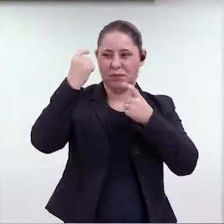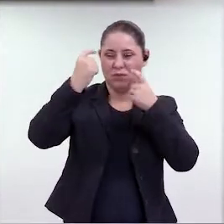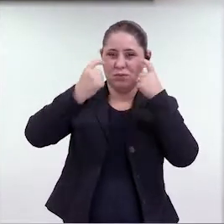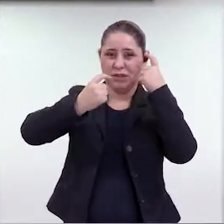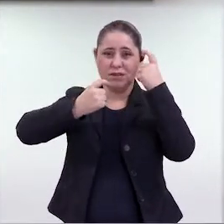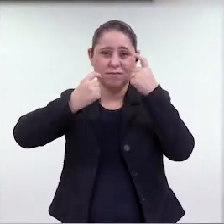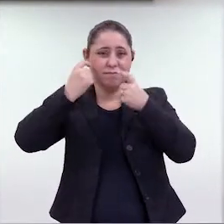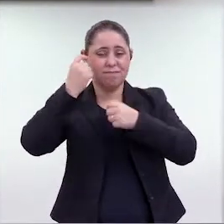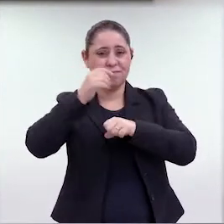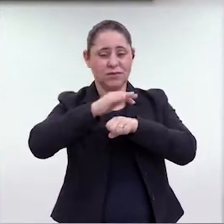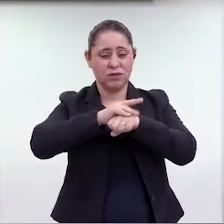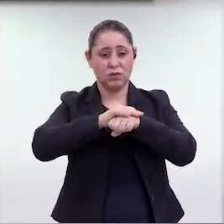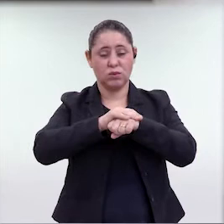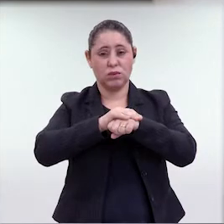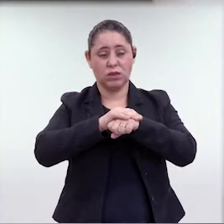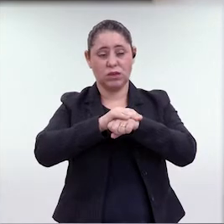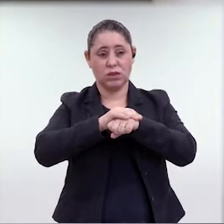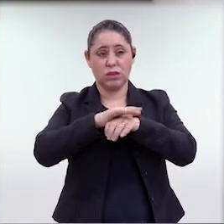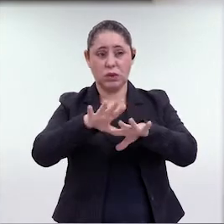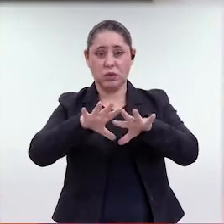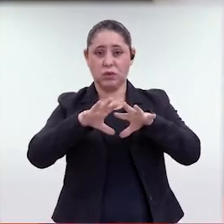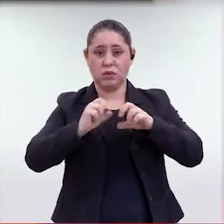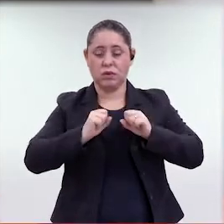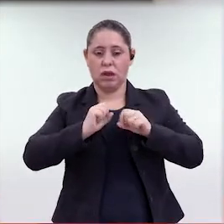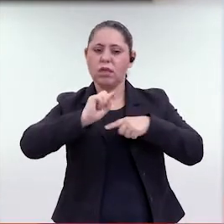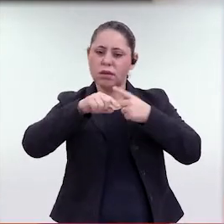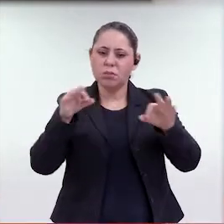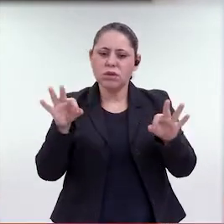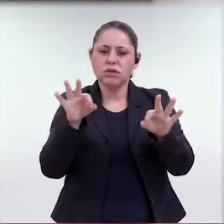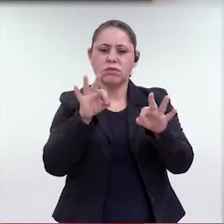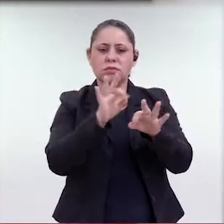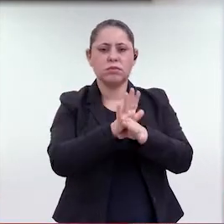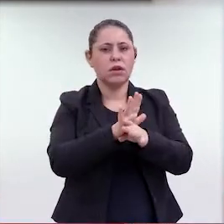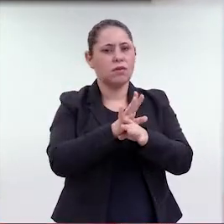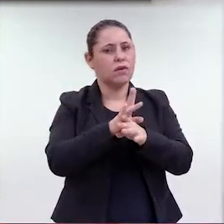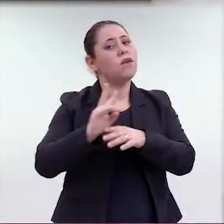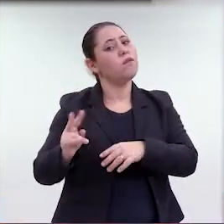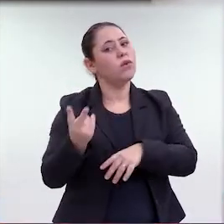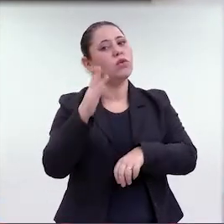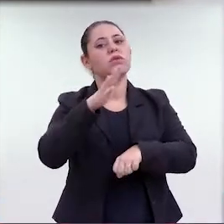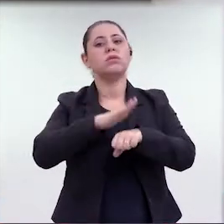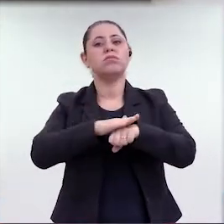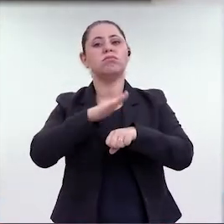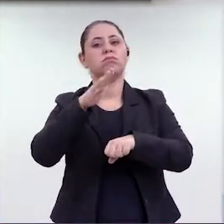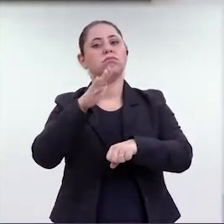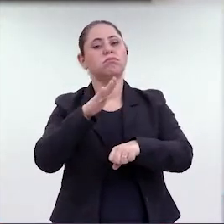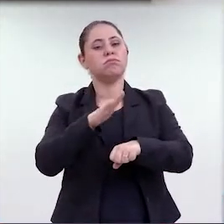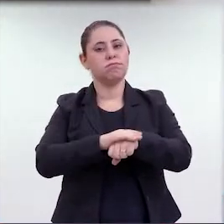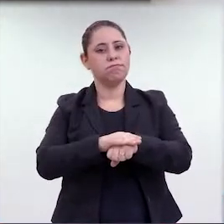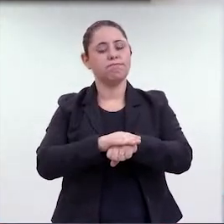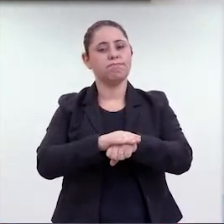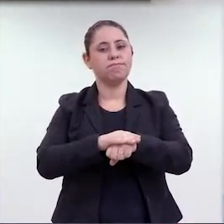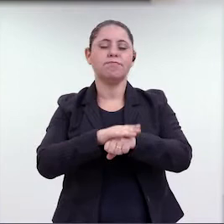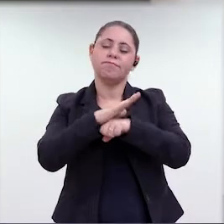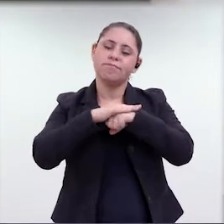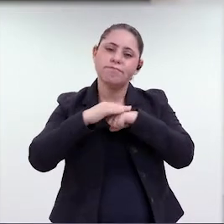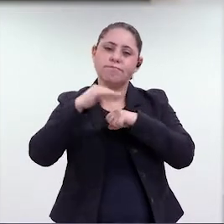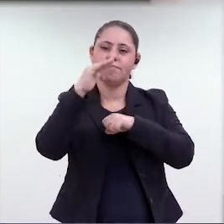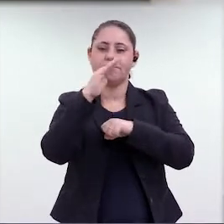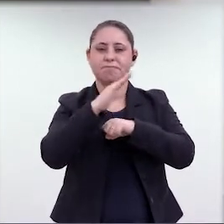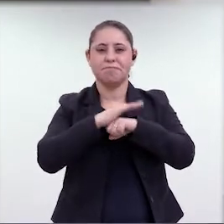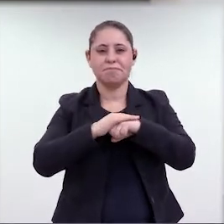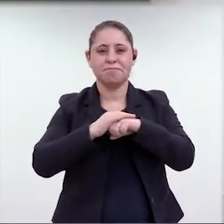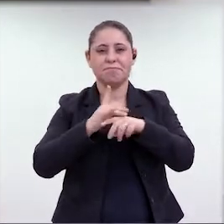com a doença, com o contágio. Então, eu acredito que depois que passar também, a gente vai até valorizar mais esses